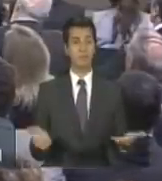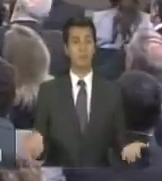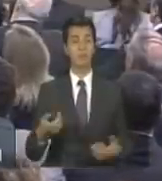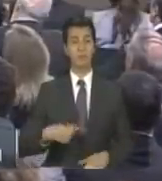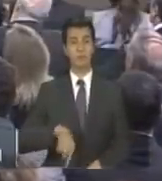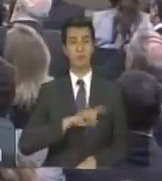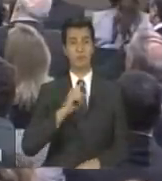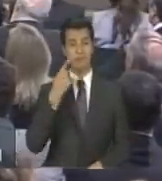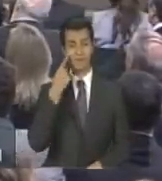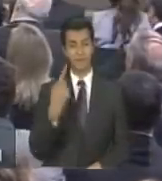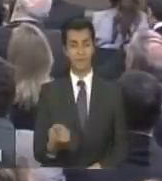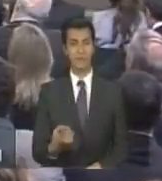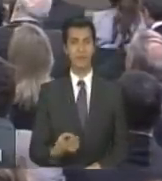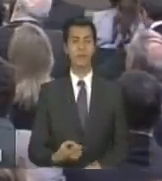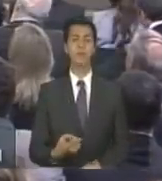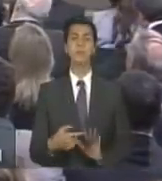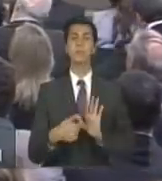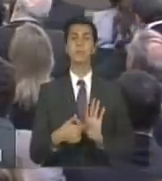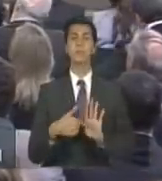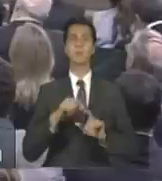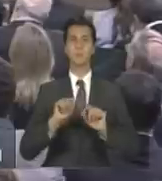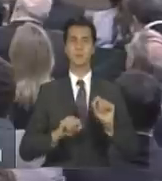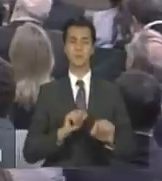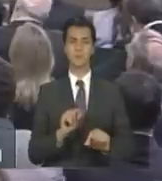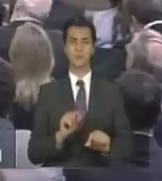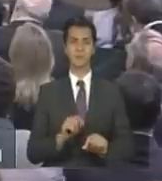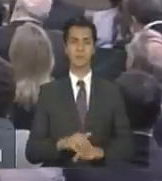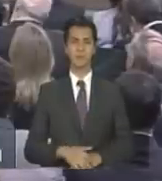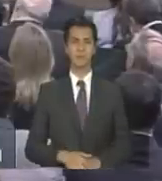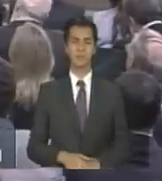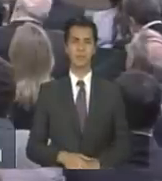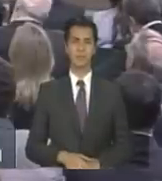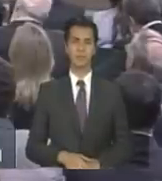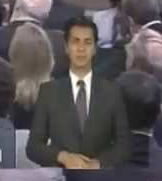nós vimos, que mostram que